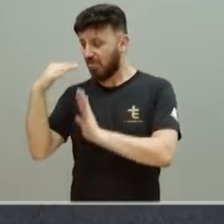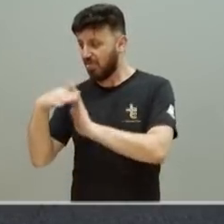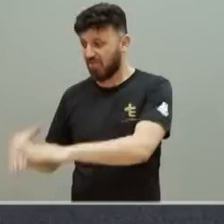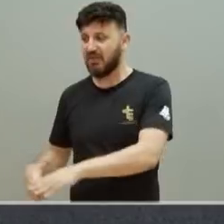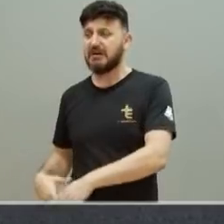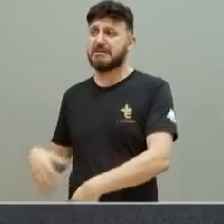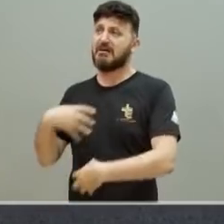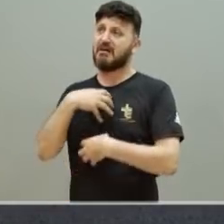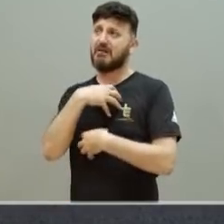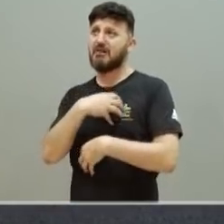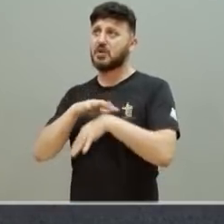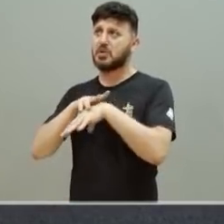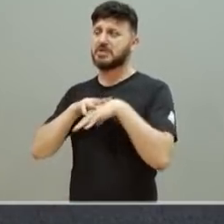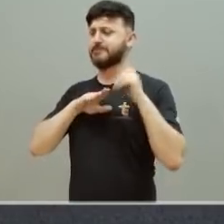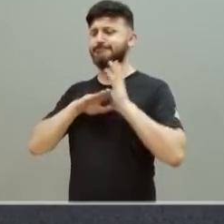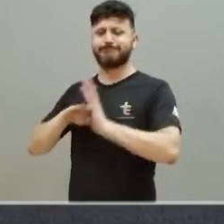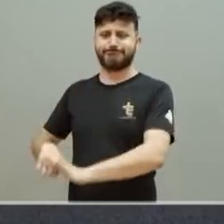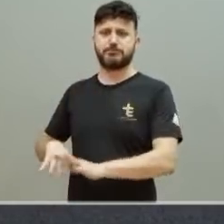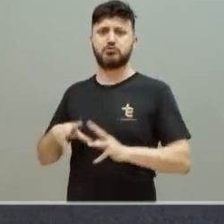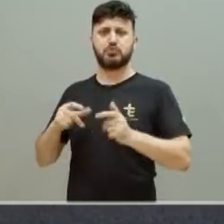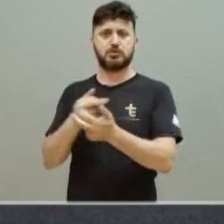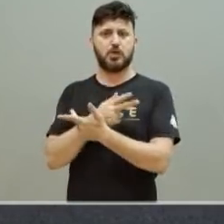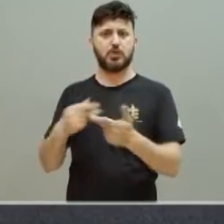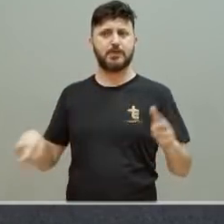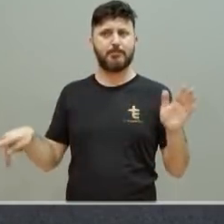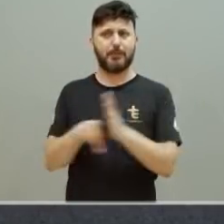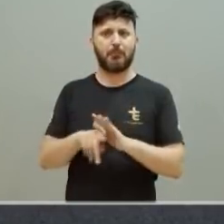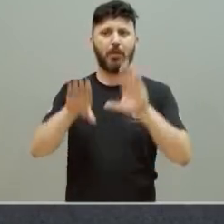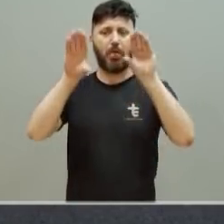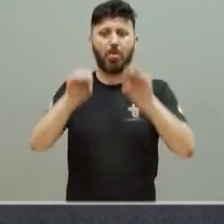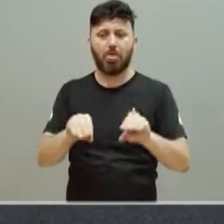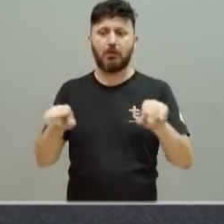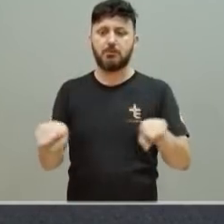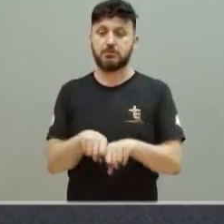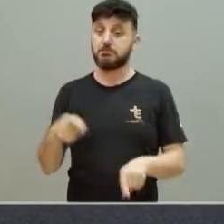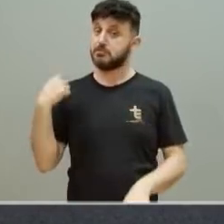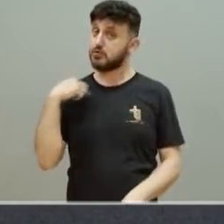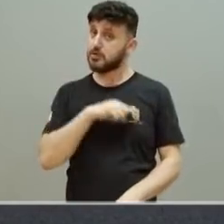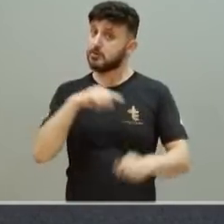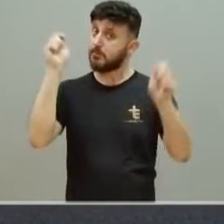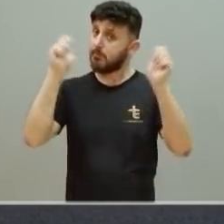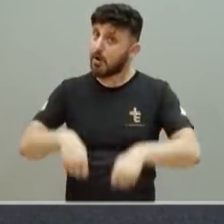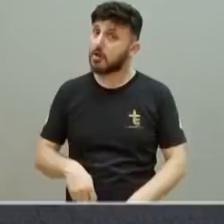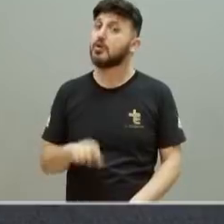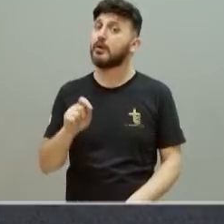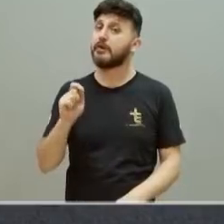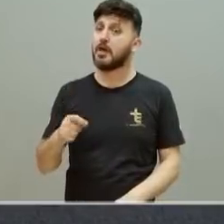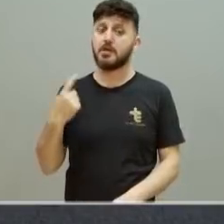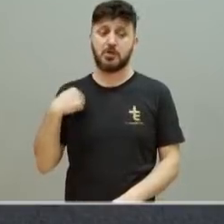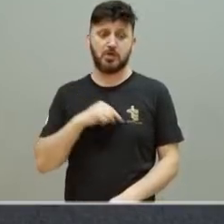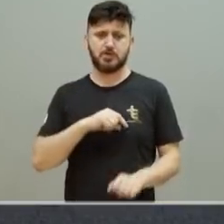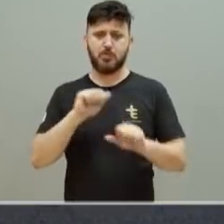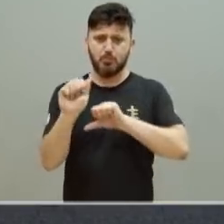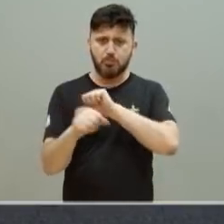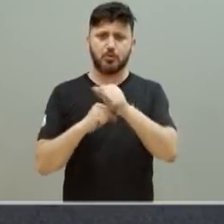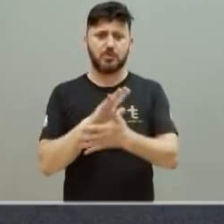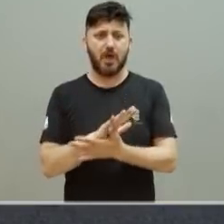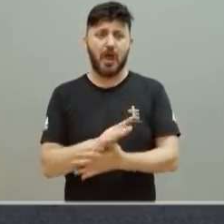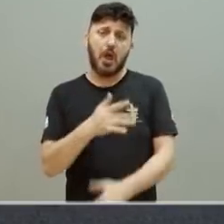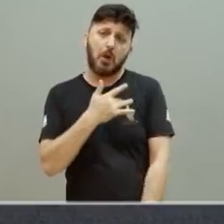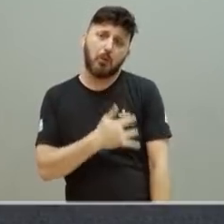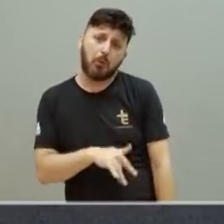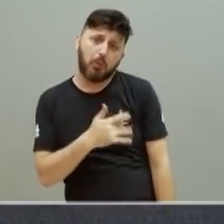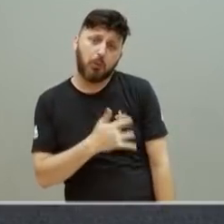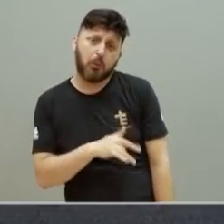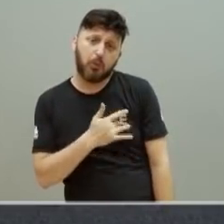doença. Renuncia esse espírito de diminuição. Renuncia esse espírito de coitadinha, de coitadinho.